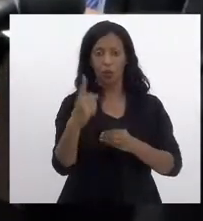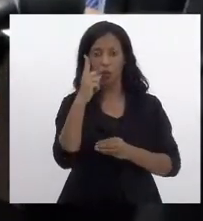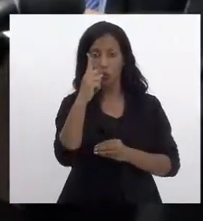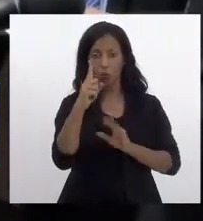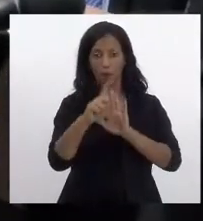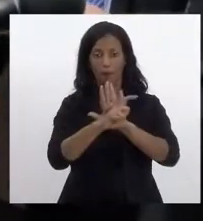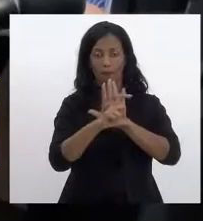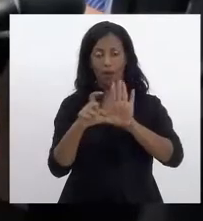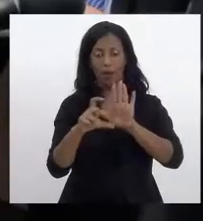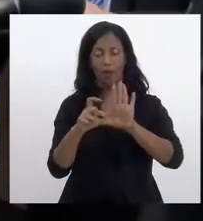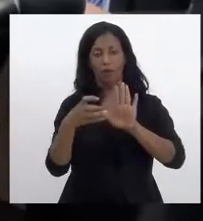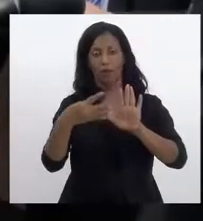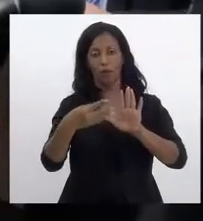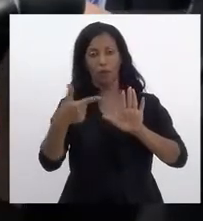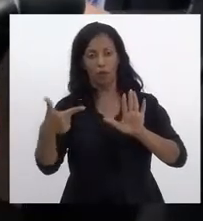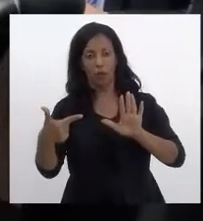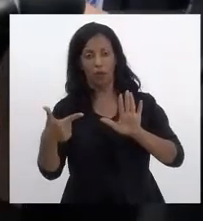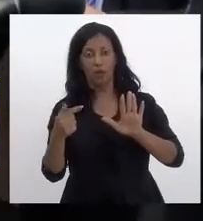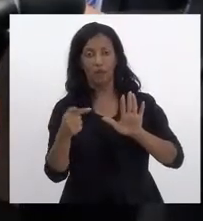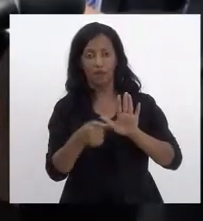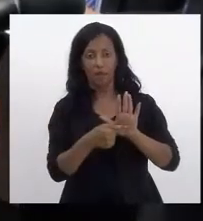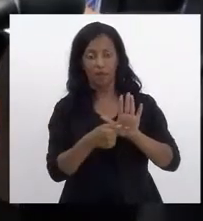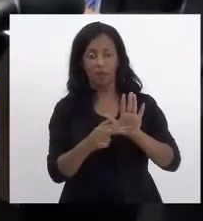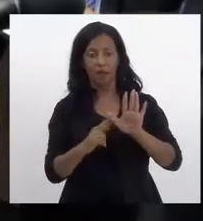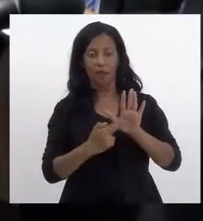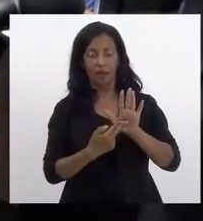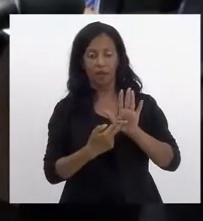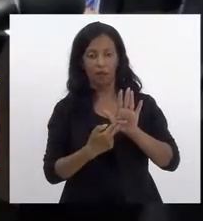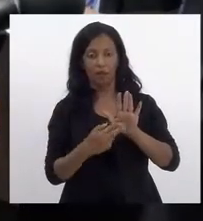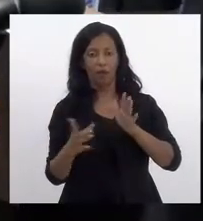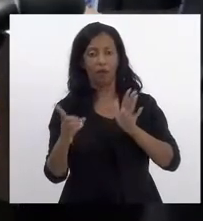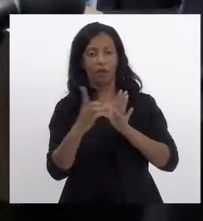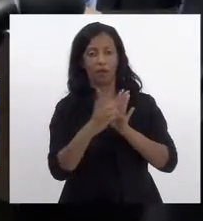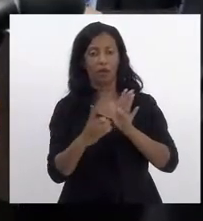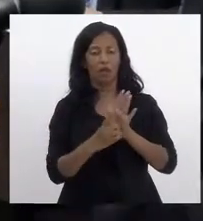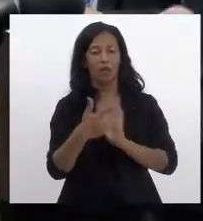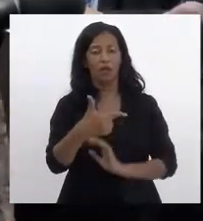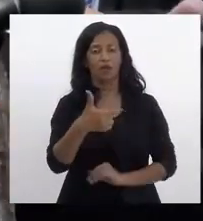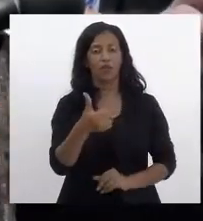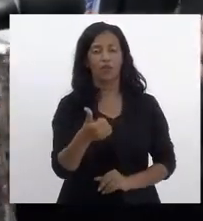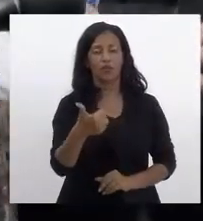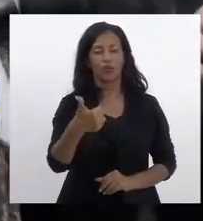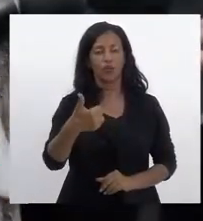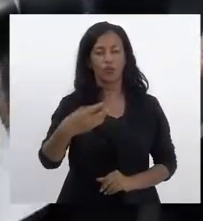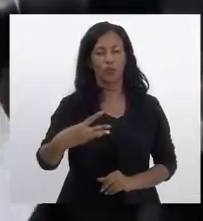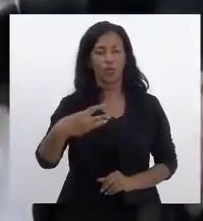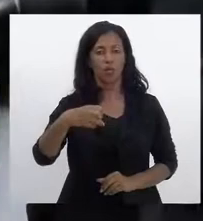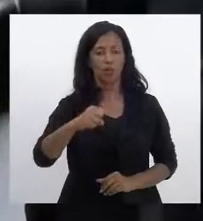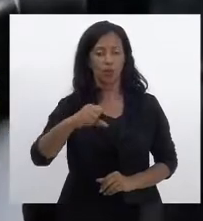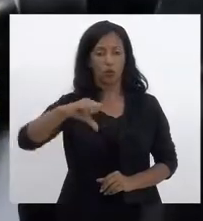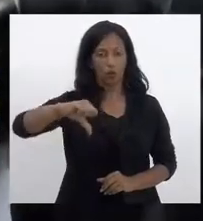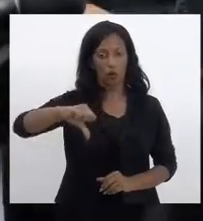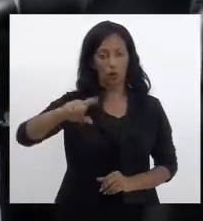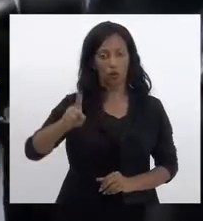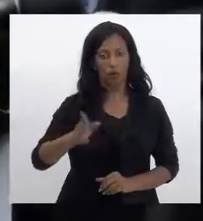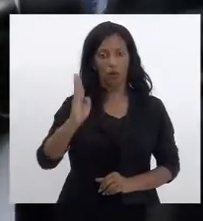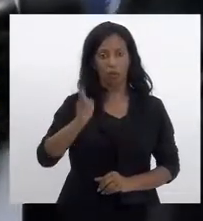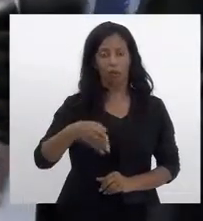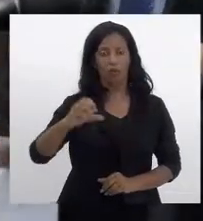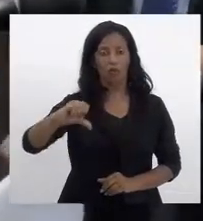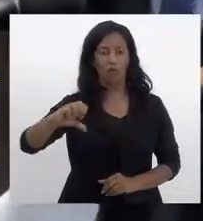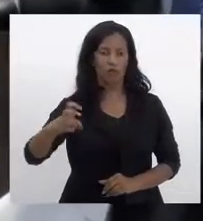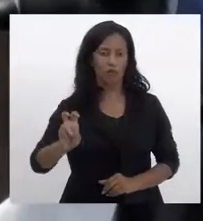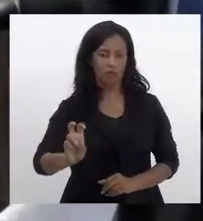ao artigo 42. Fica revocado o Decreto Estadual 21.389, de 95. Senhor Presidente,